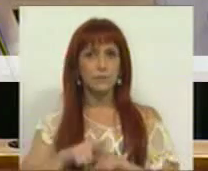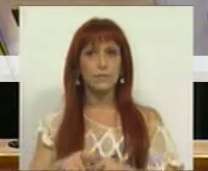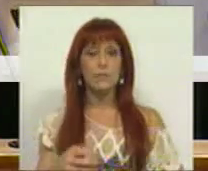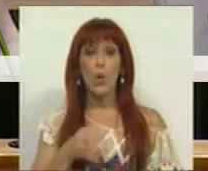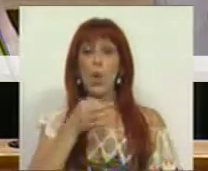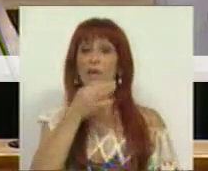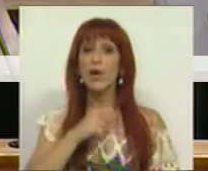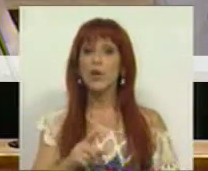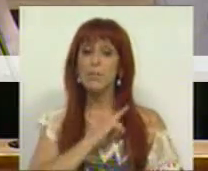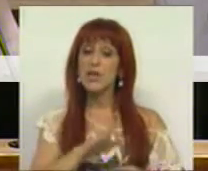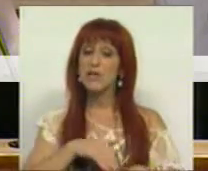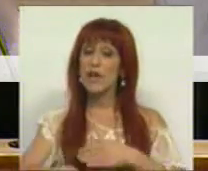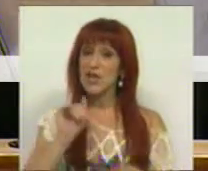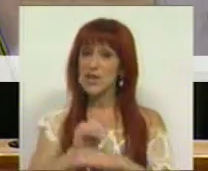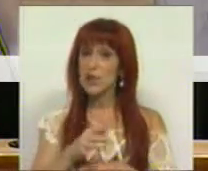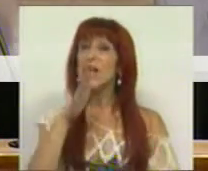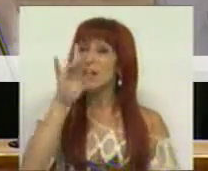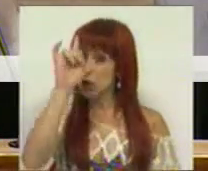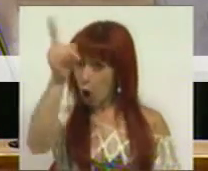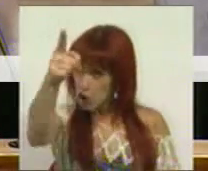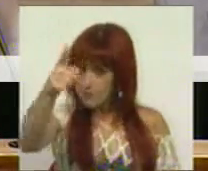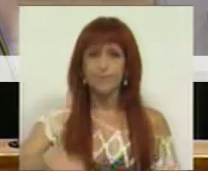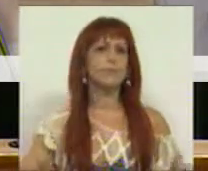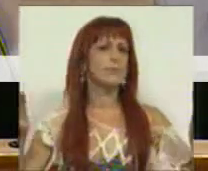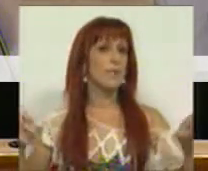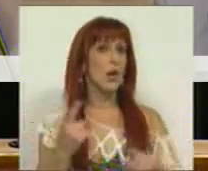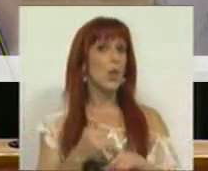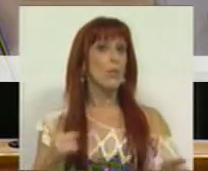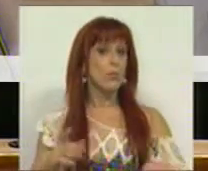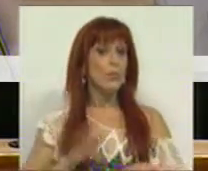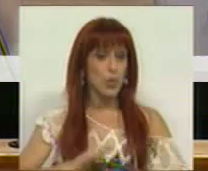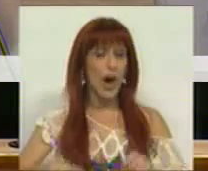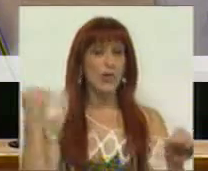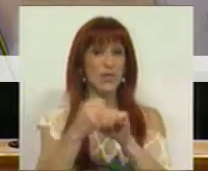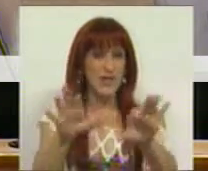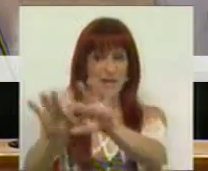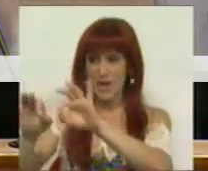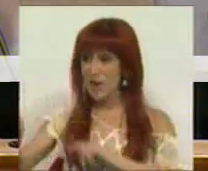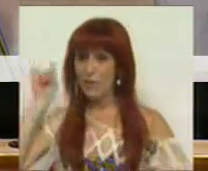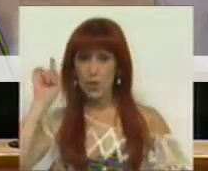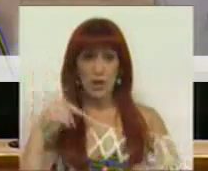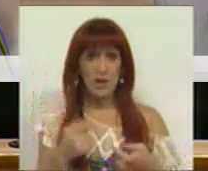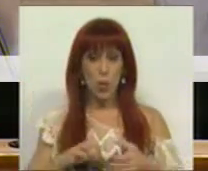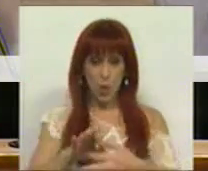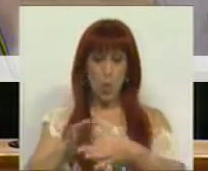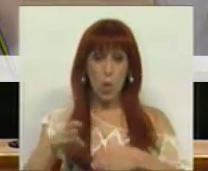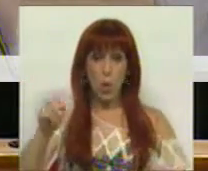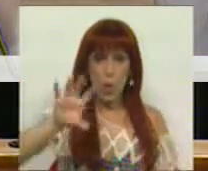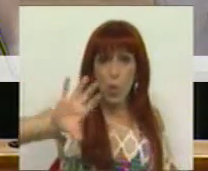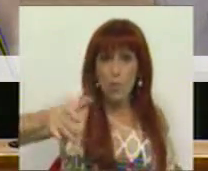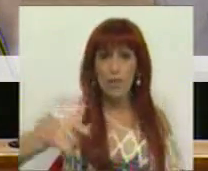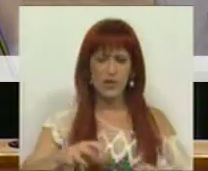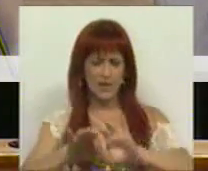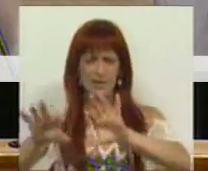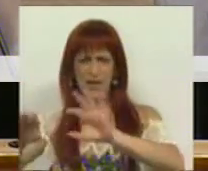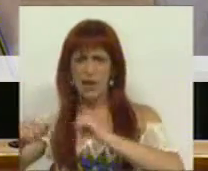se falou da privatização dos Correios. E disse exatamente isto: porque é um serviço universal, fundamental para a coesão territorial e para